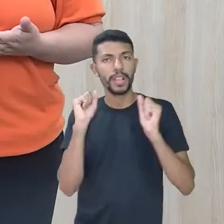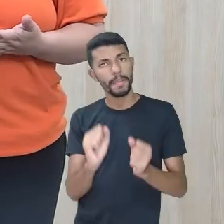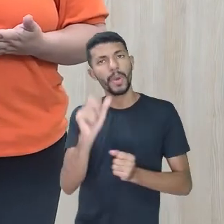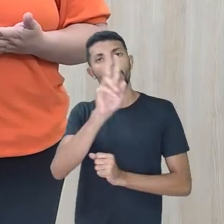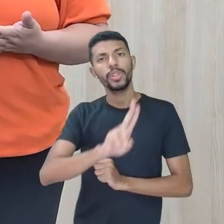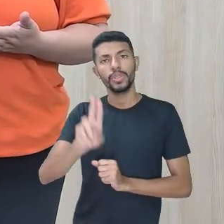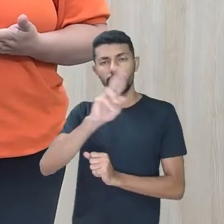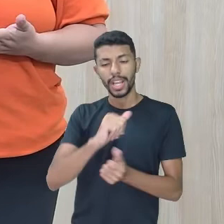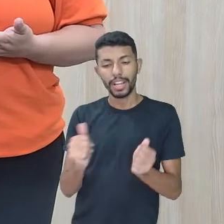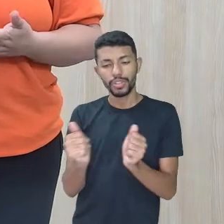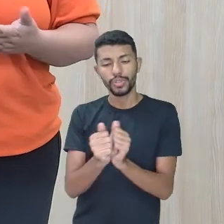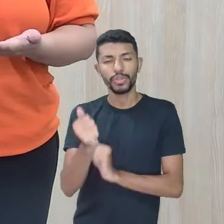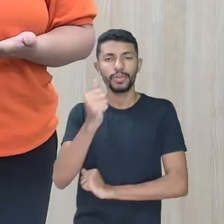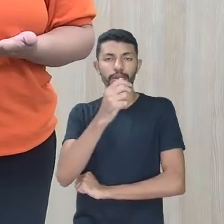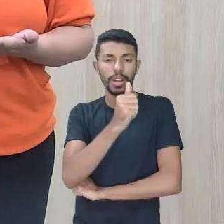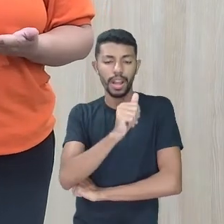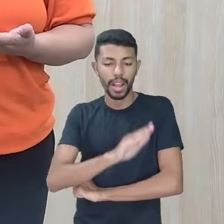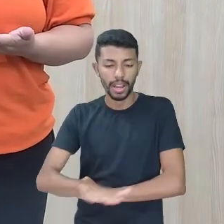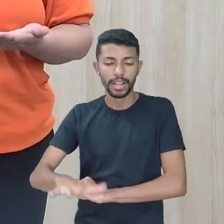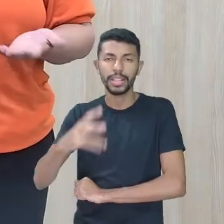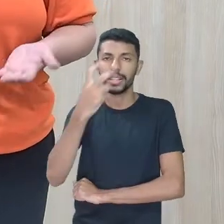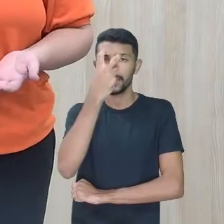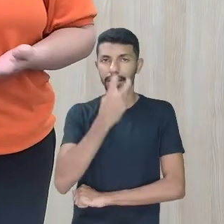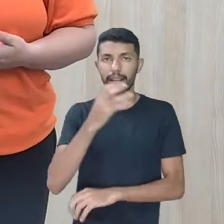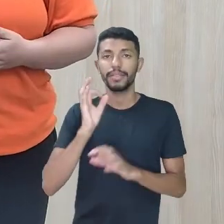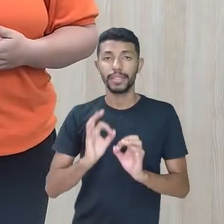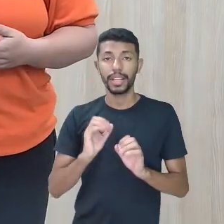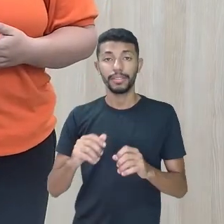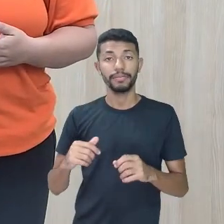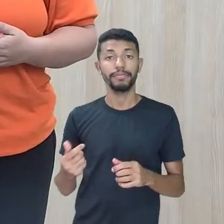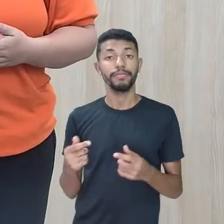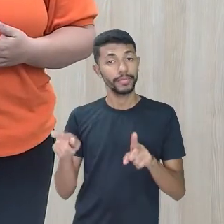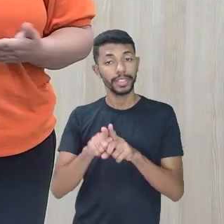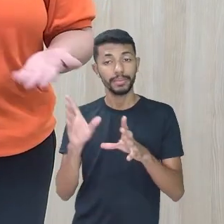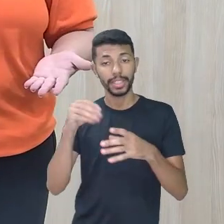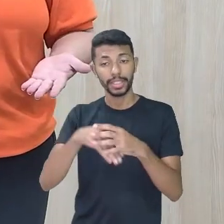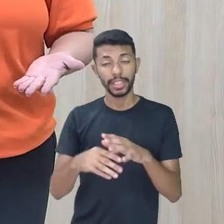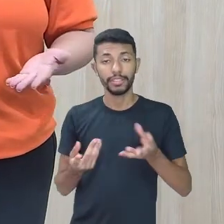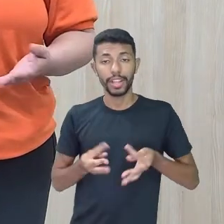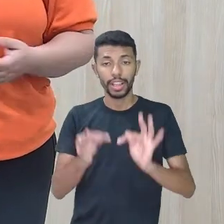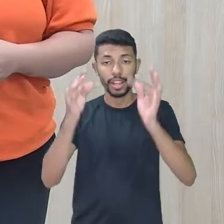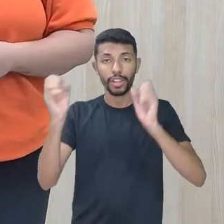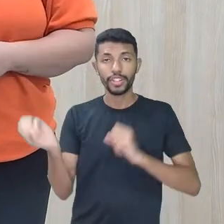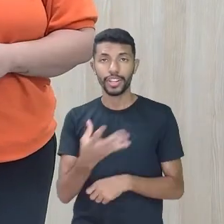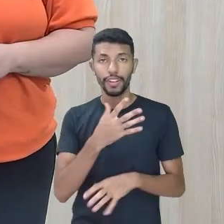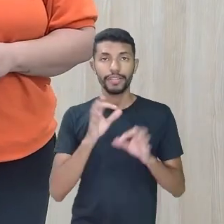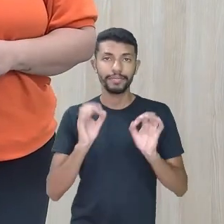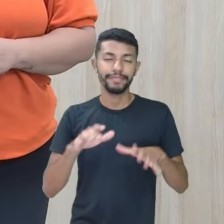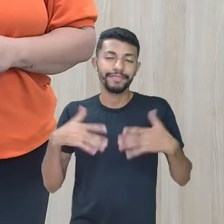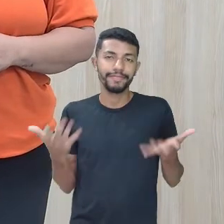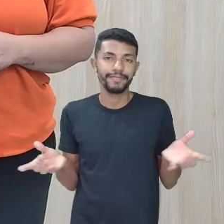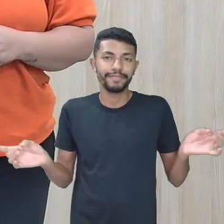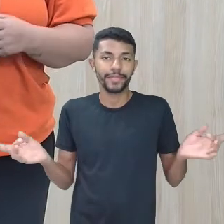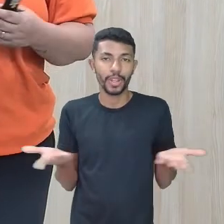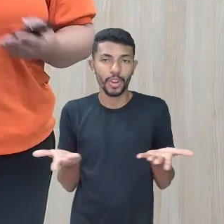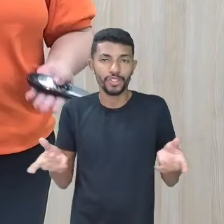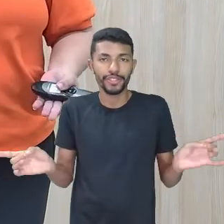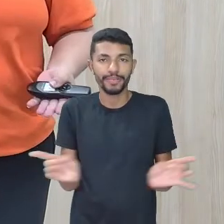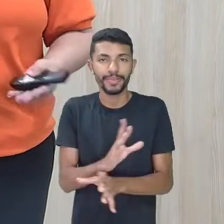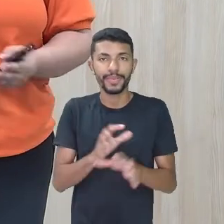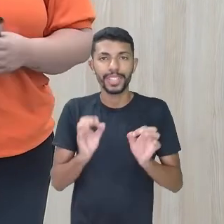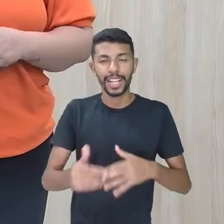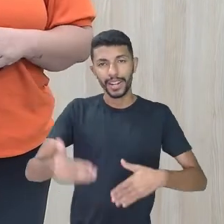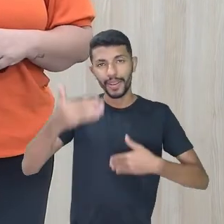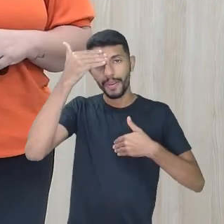essa criança cega, inclusive as novas tecnologias. Bom, por hoje é só. Eu